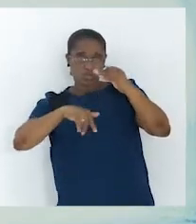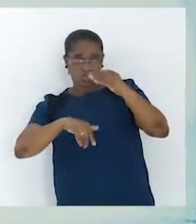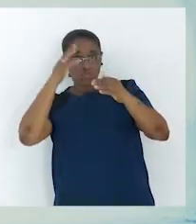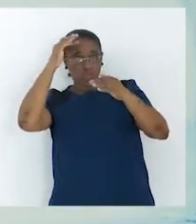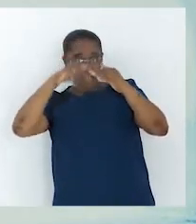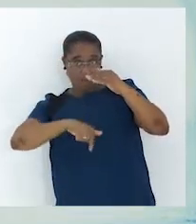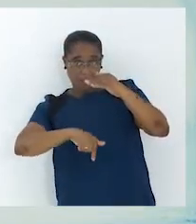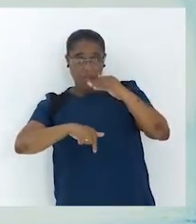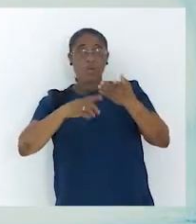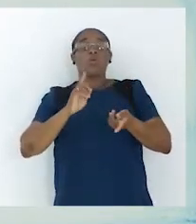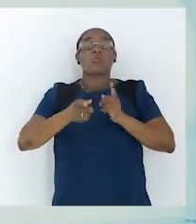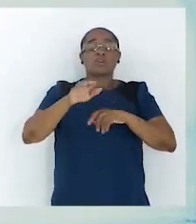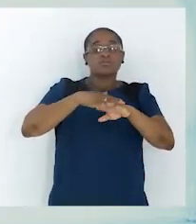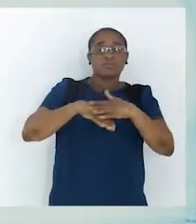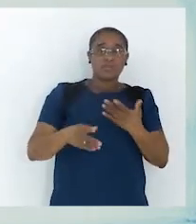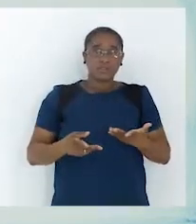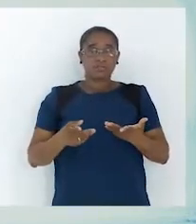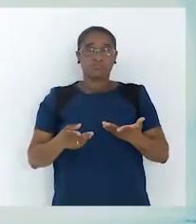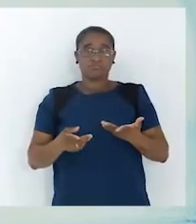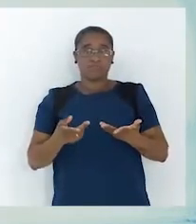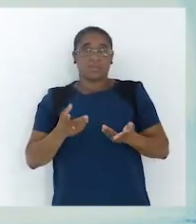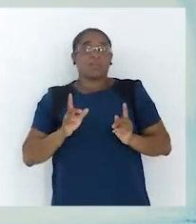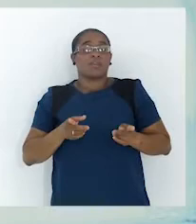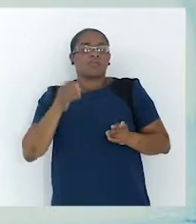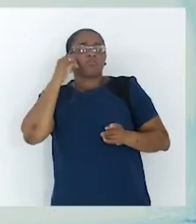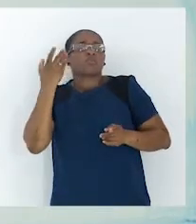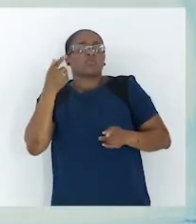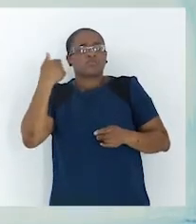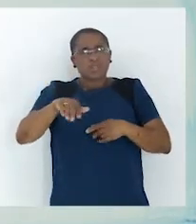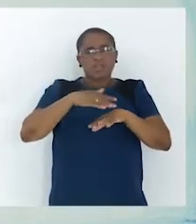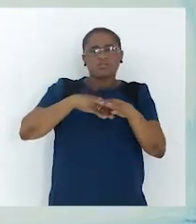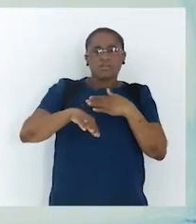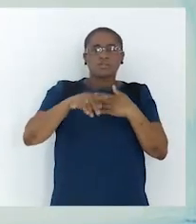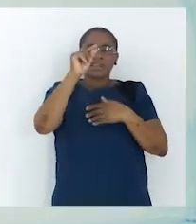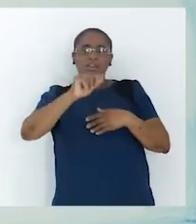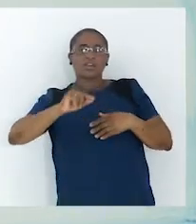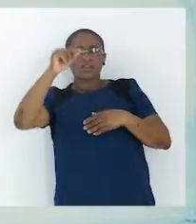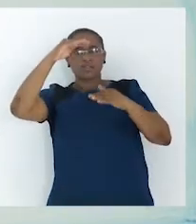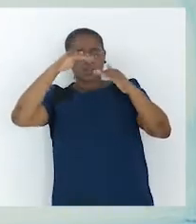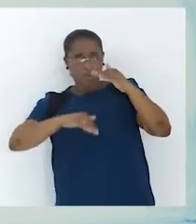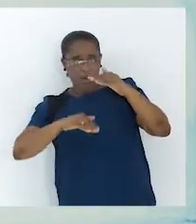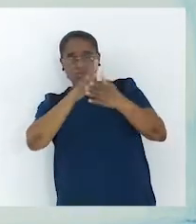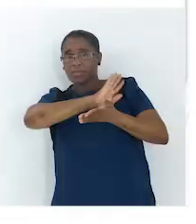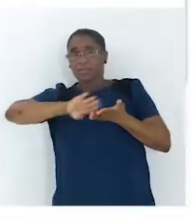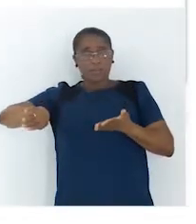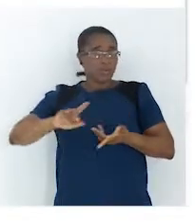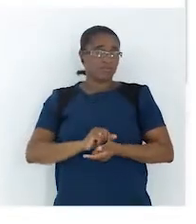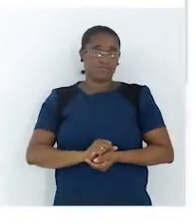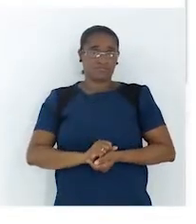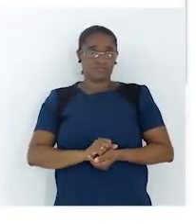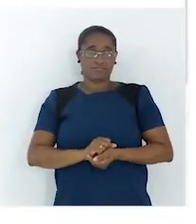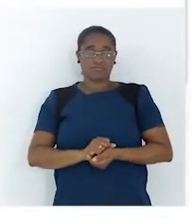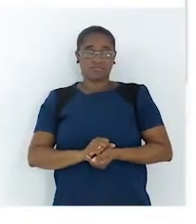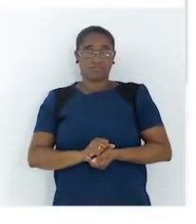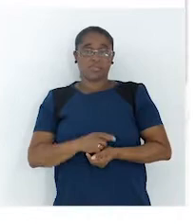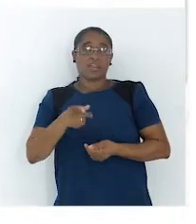como que vamos fazer para que aqueles que está com denominadores aparente Então